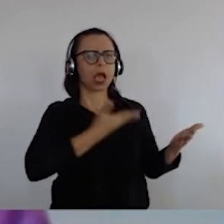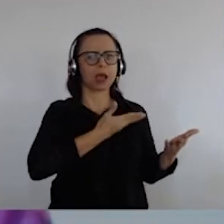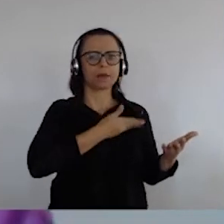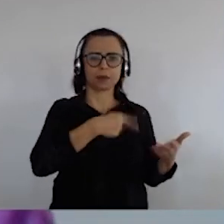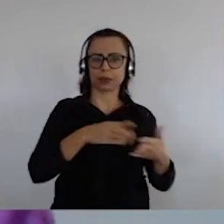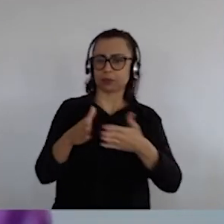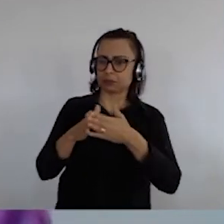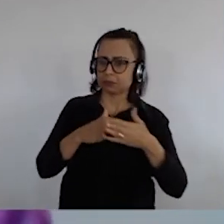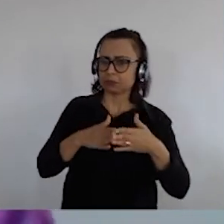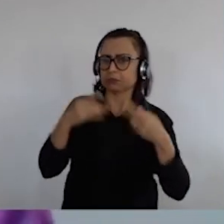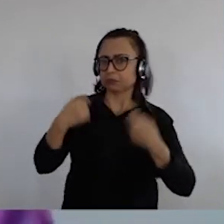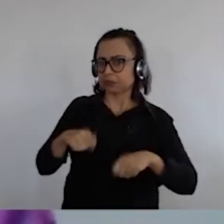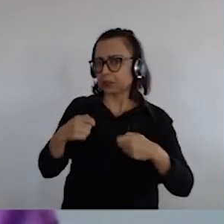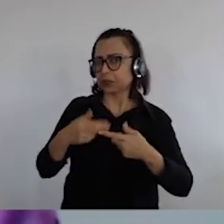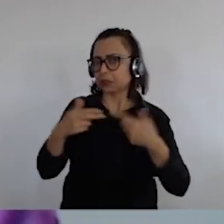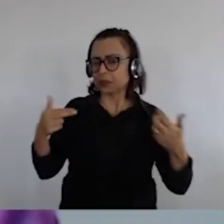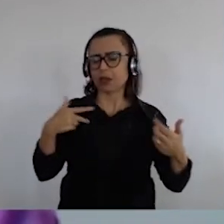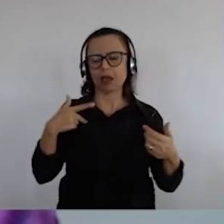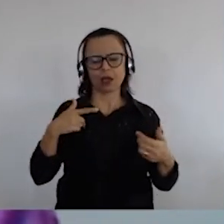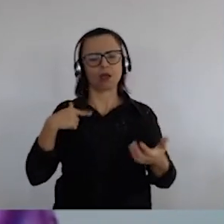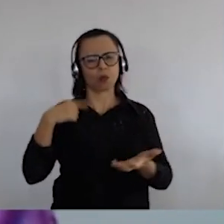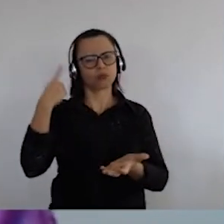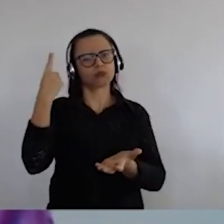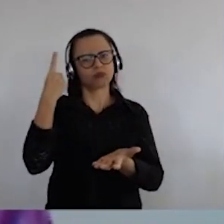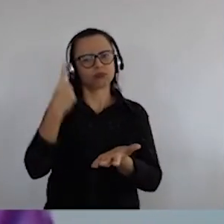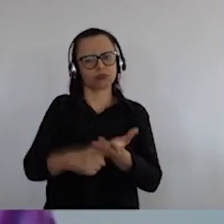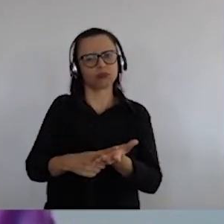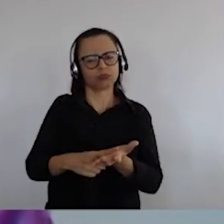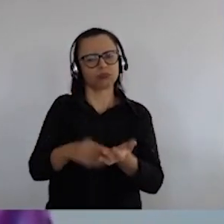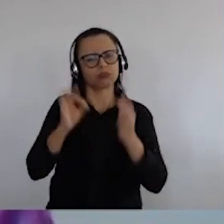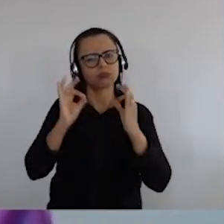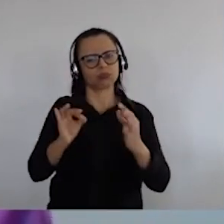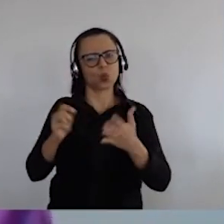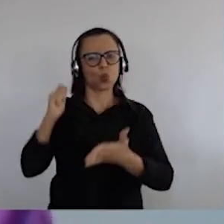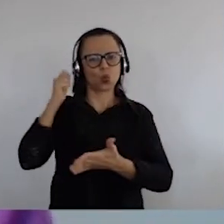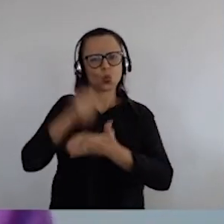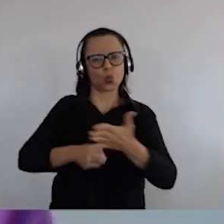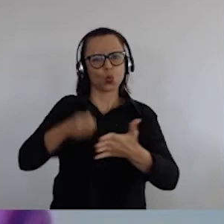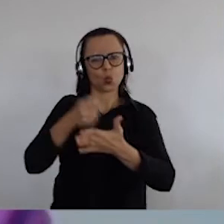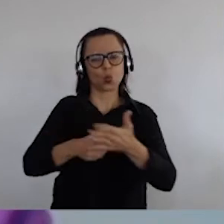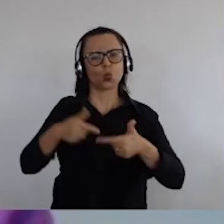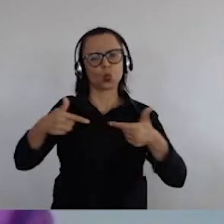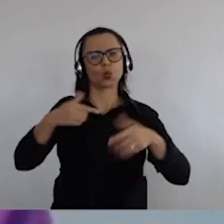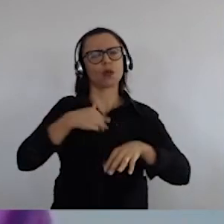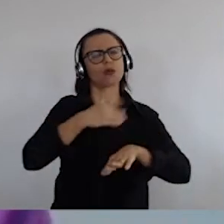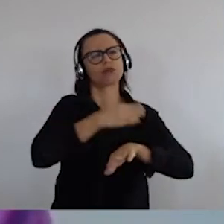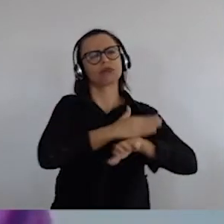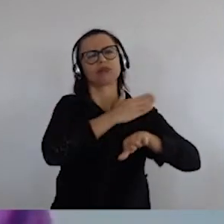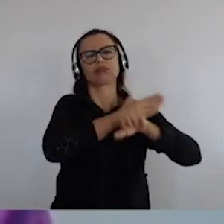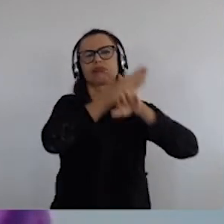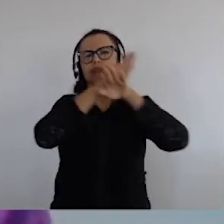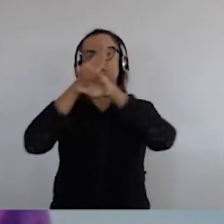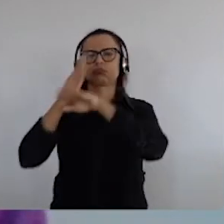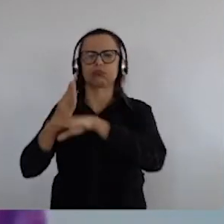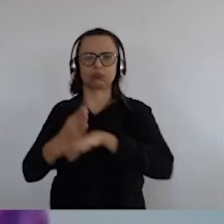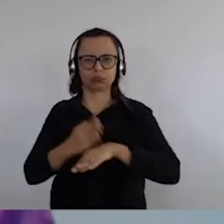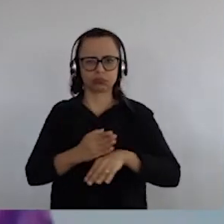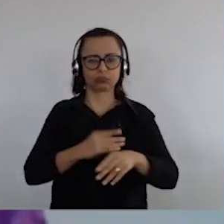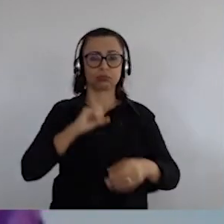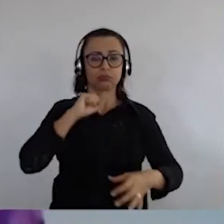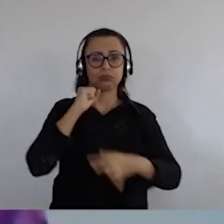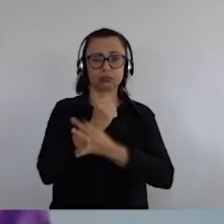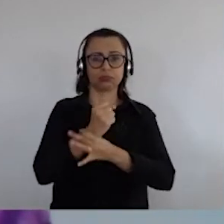auxílio, reiterando o meu compromisso em lutar diuturnamente pela garantia de